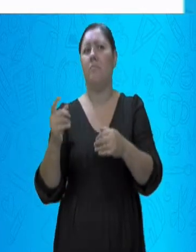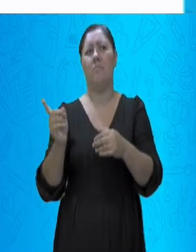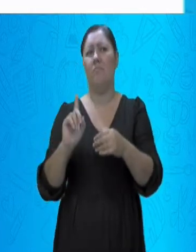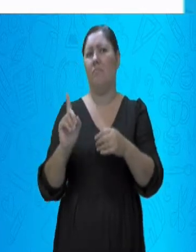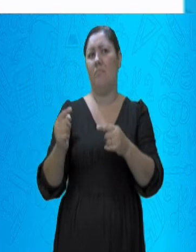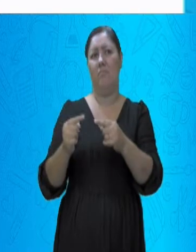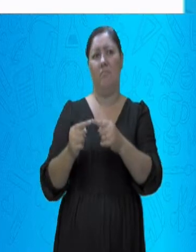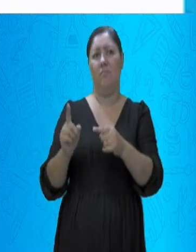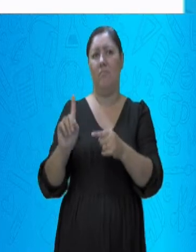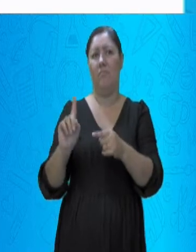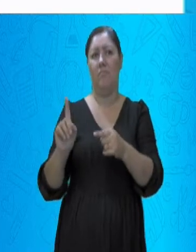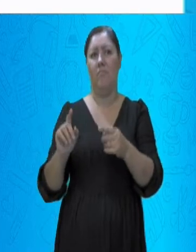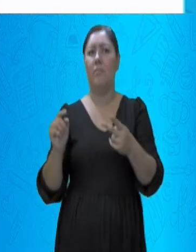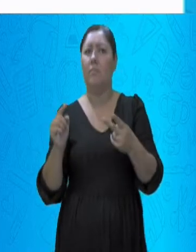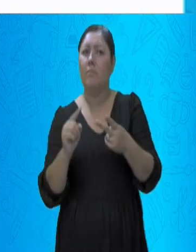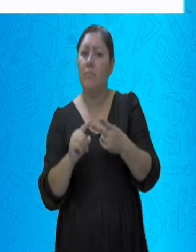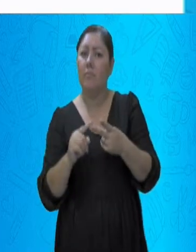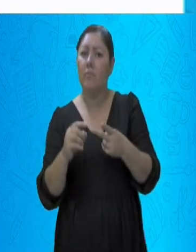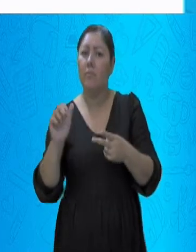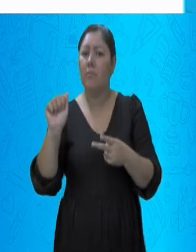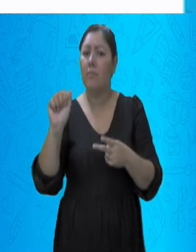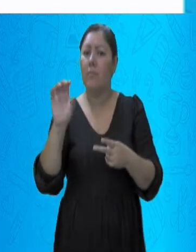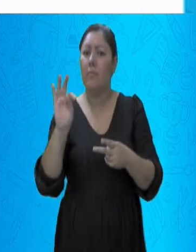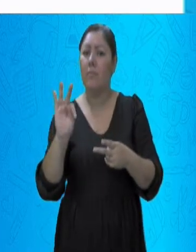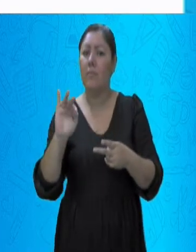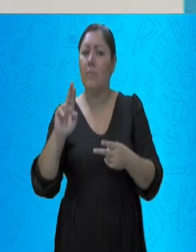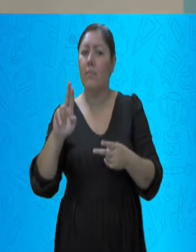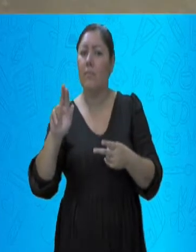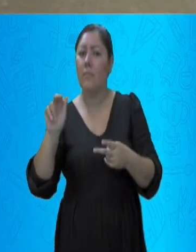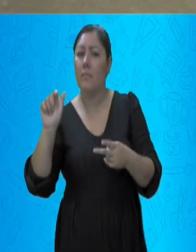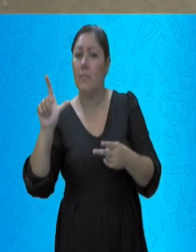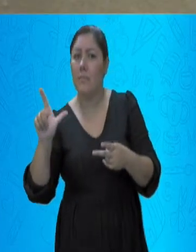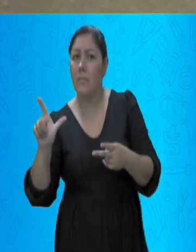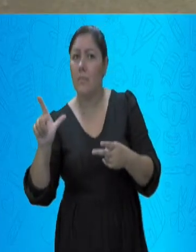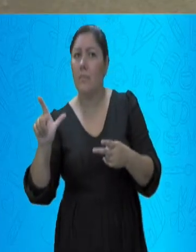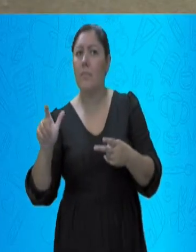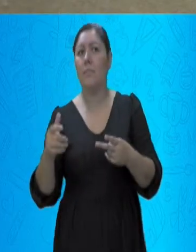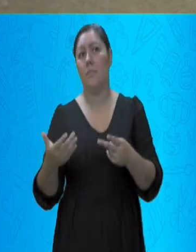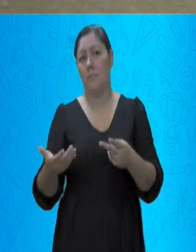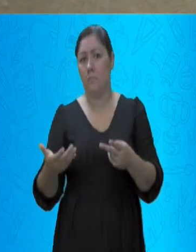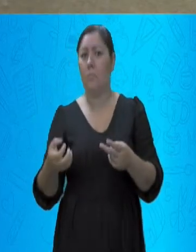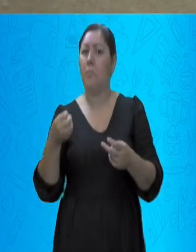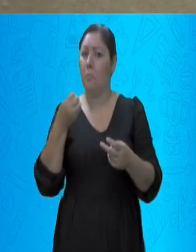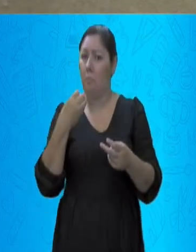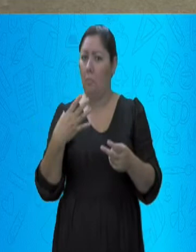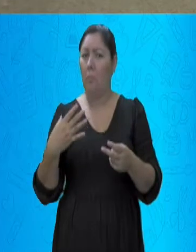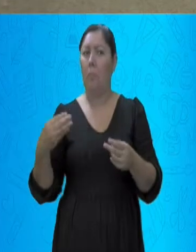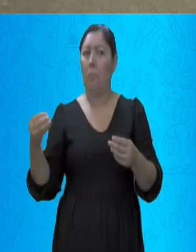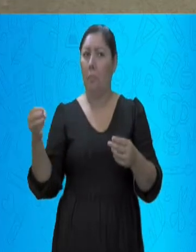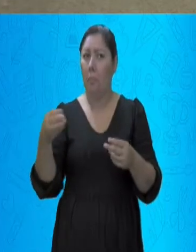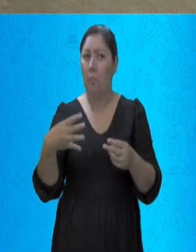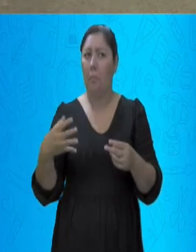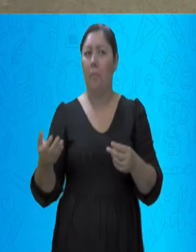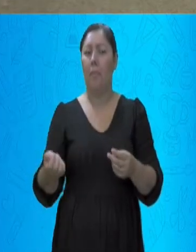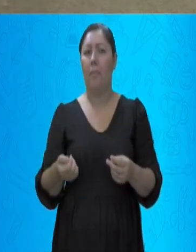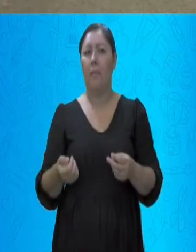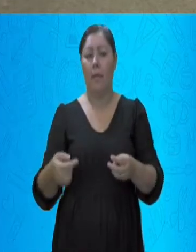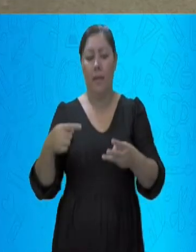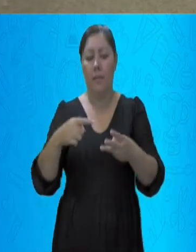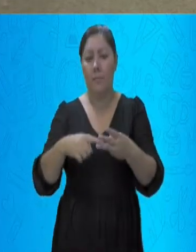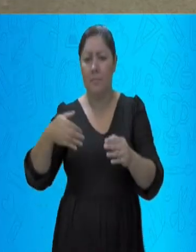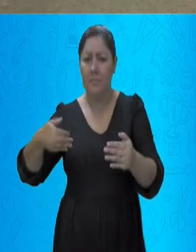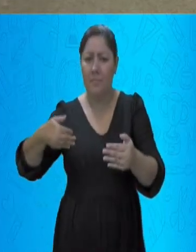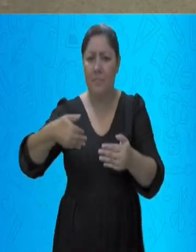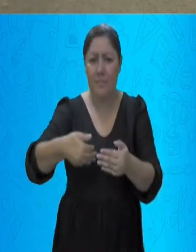moda. Ah, parece que sim. Vamos observar o outro. O meu sapato é perto. Ficou no